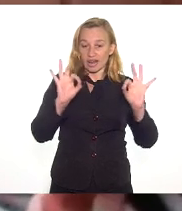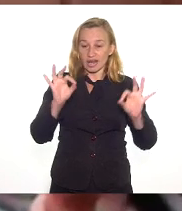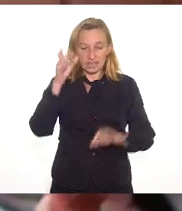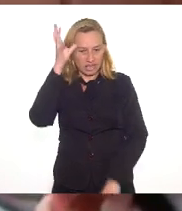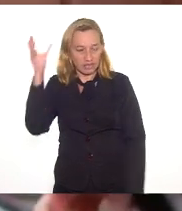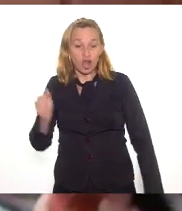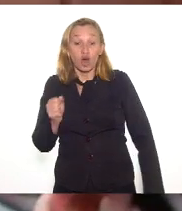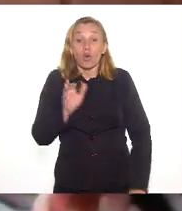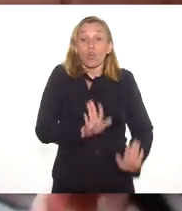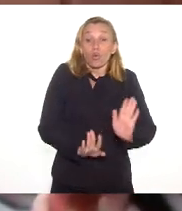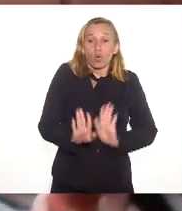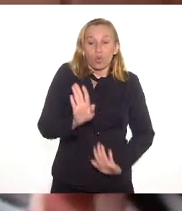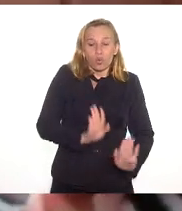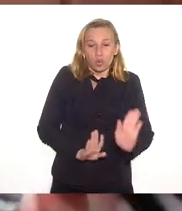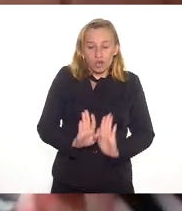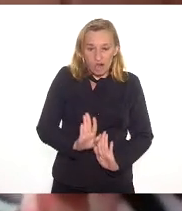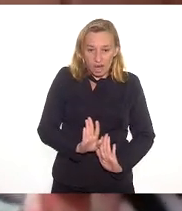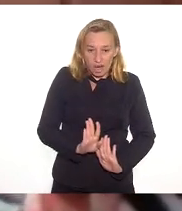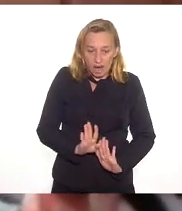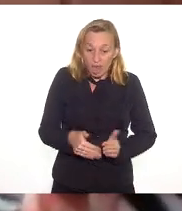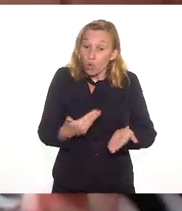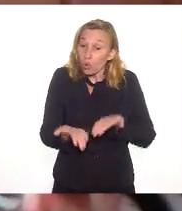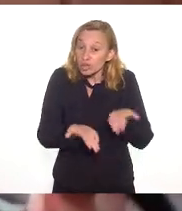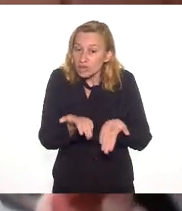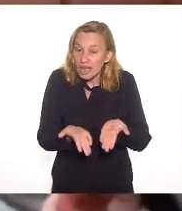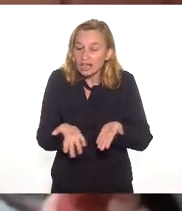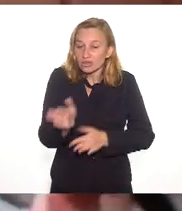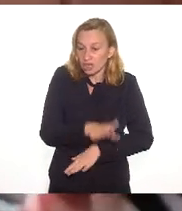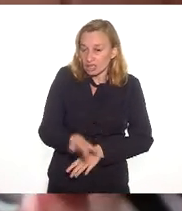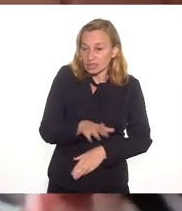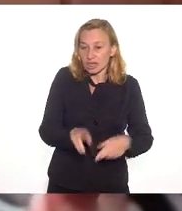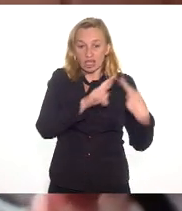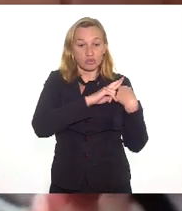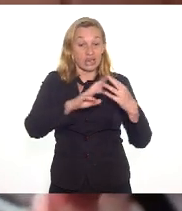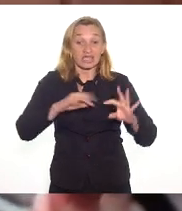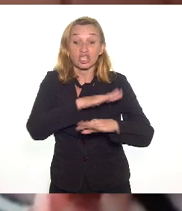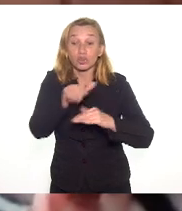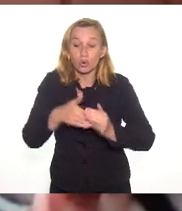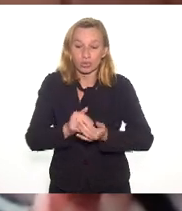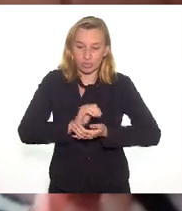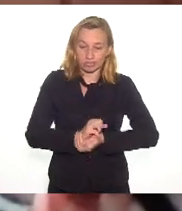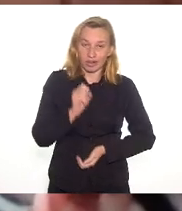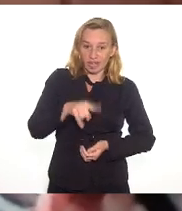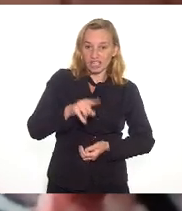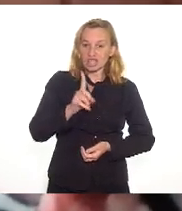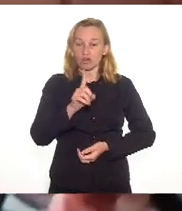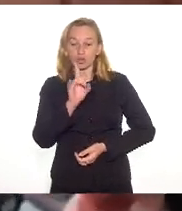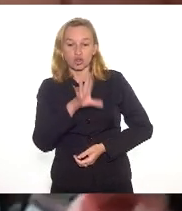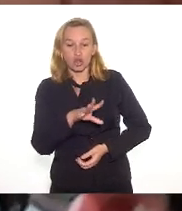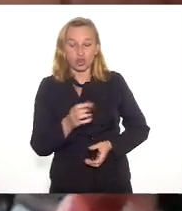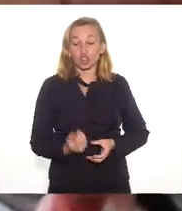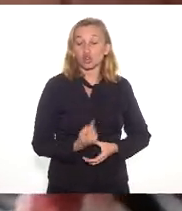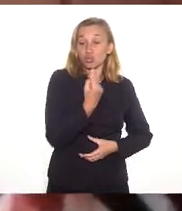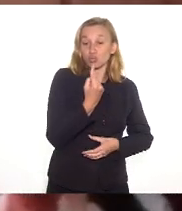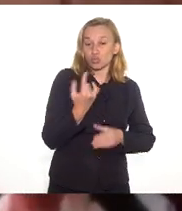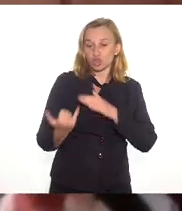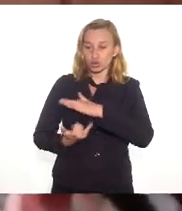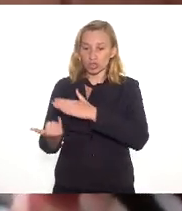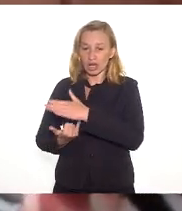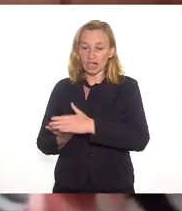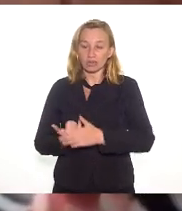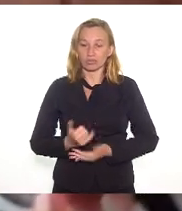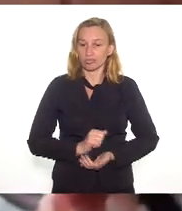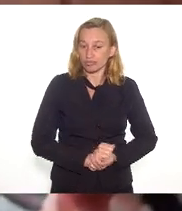uma criança é responsabilidade de toda uma comunidade. Né? E não só de uma instituição, de um